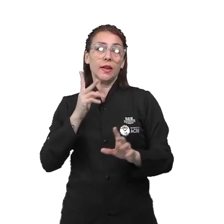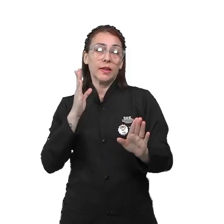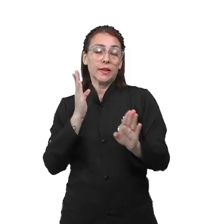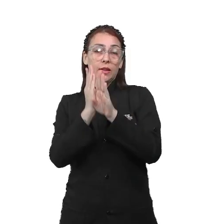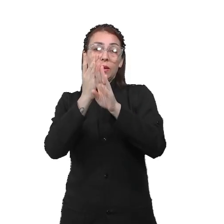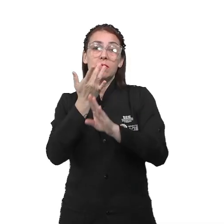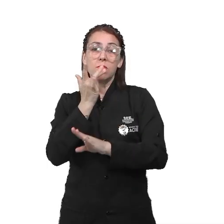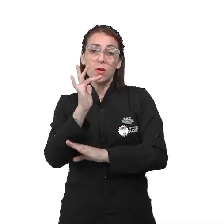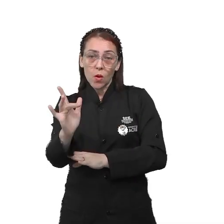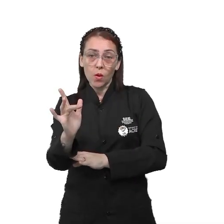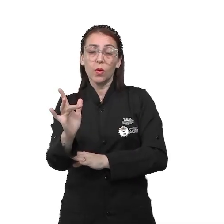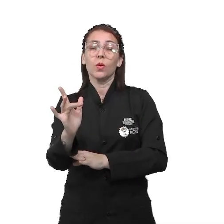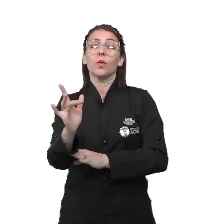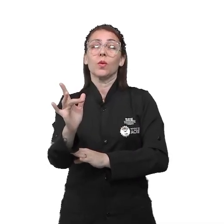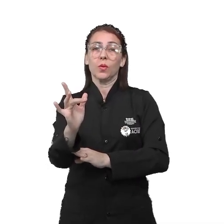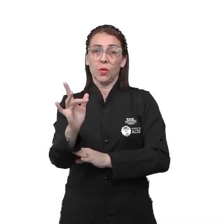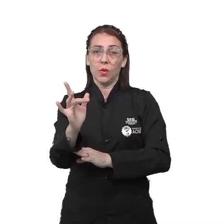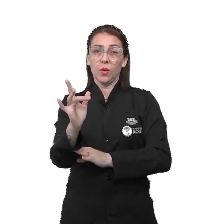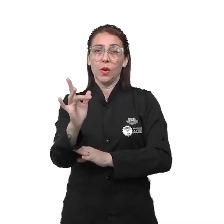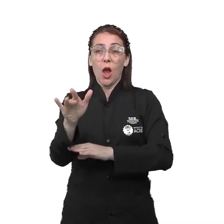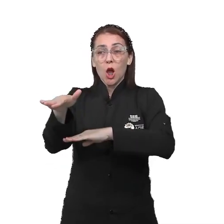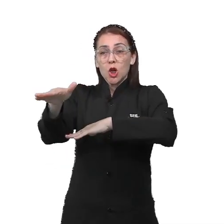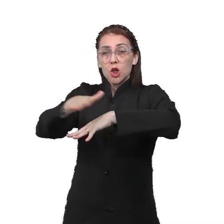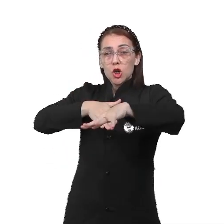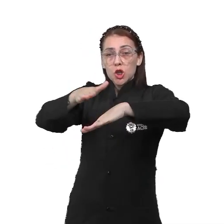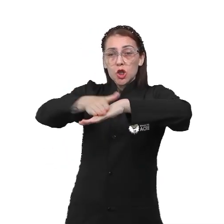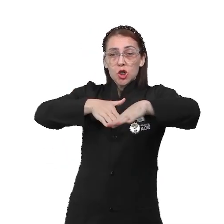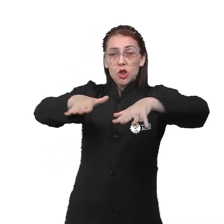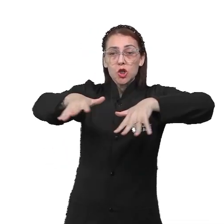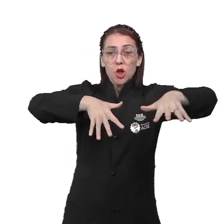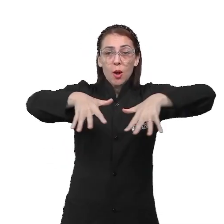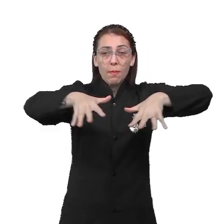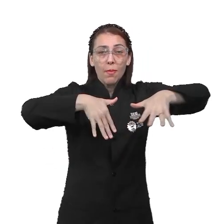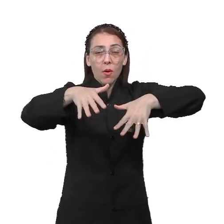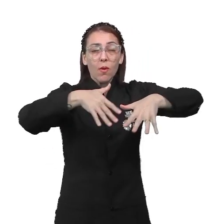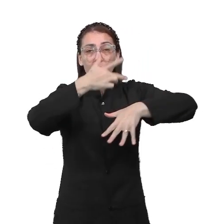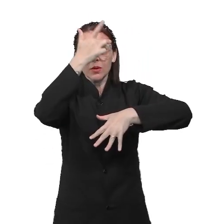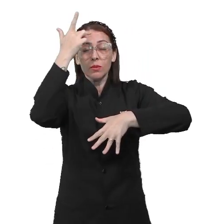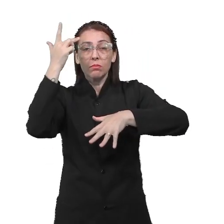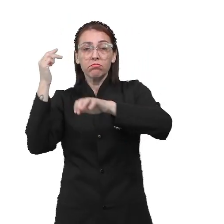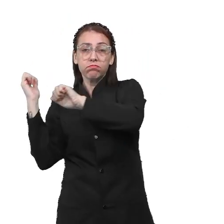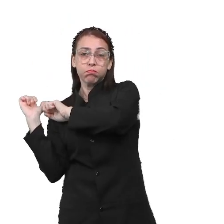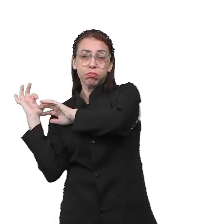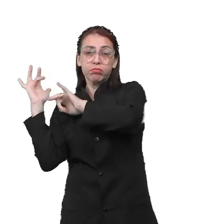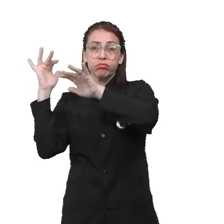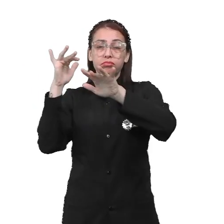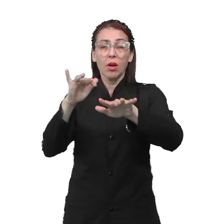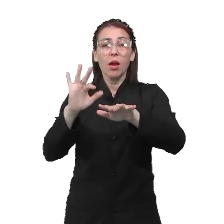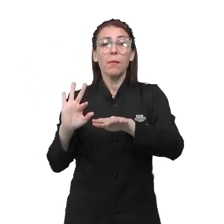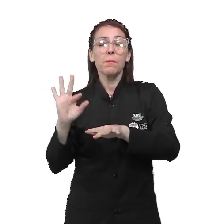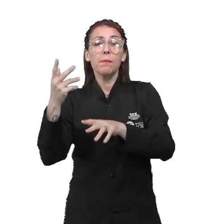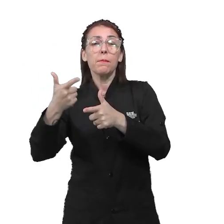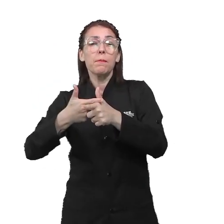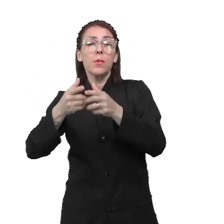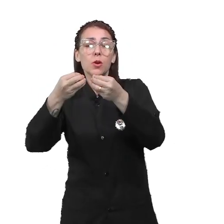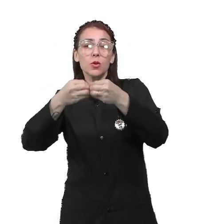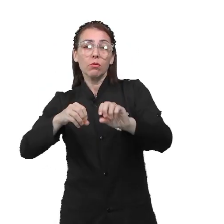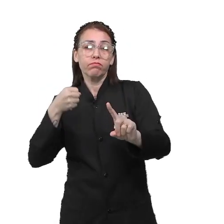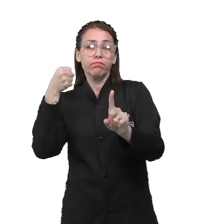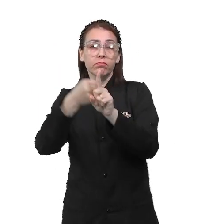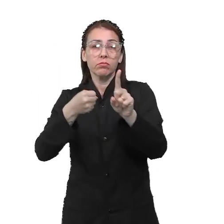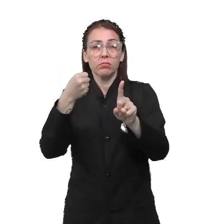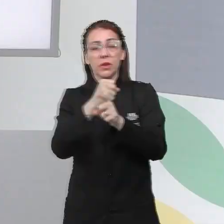ouro e diamantes, atraiu uma corrida para essas áreas de mineração e isso causou grande